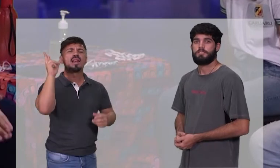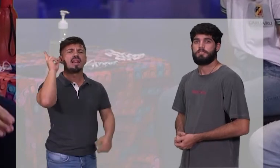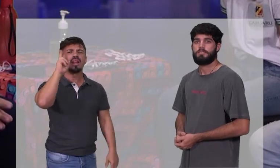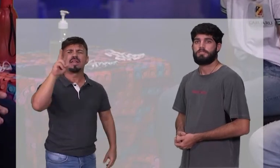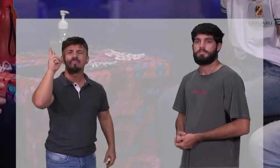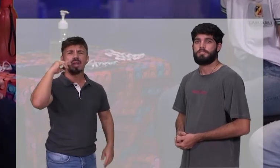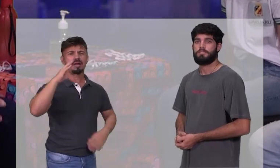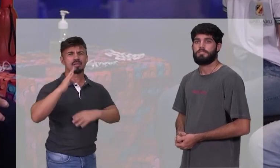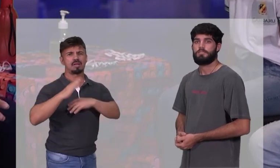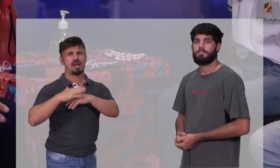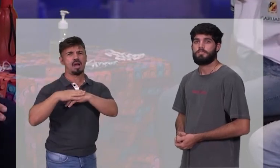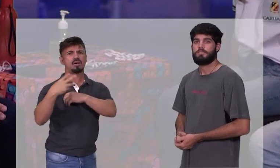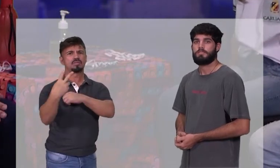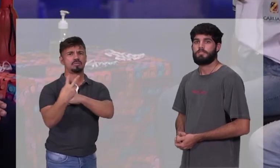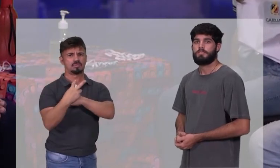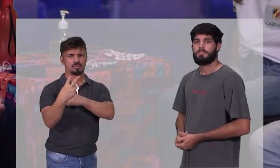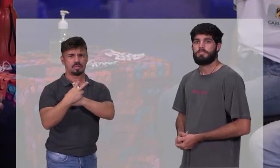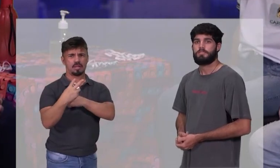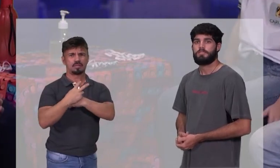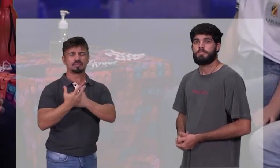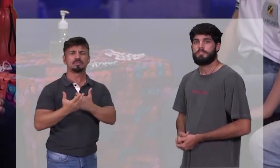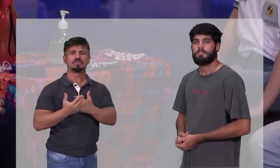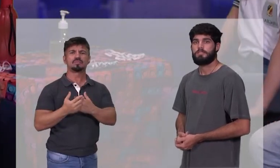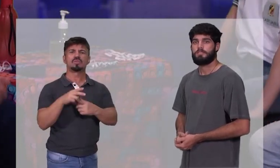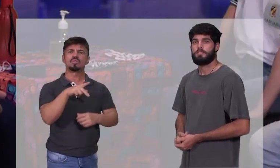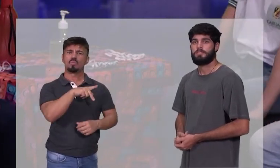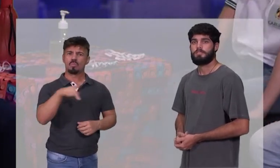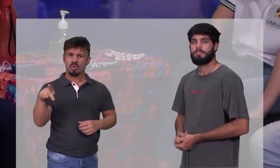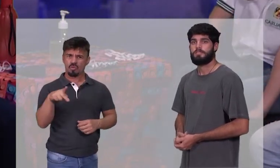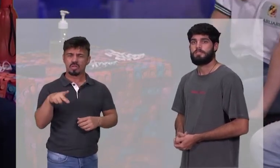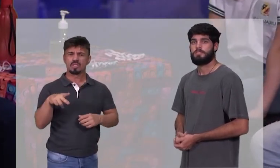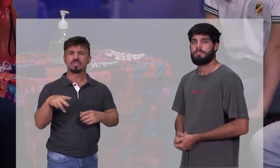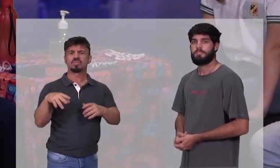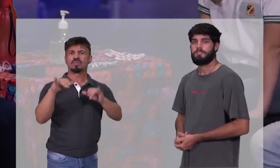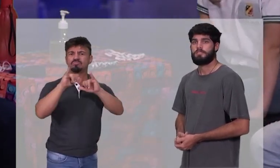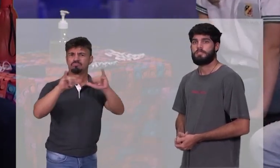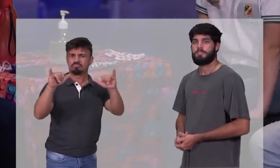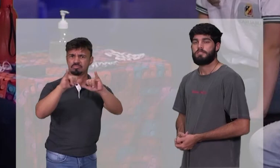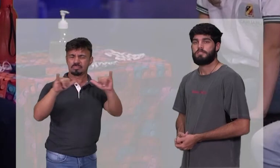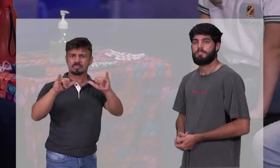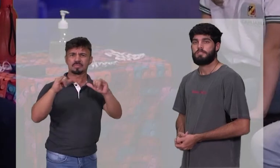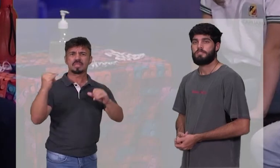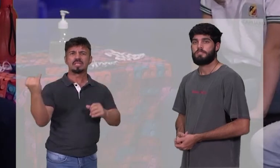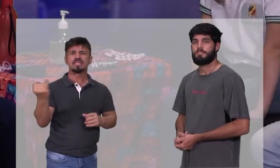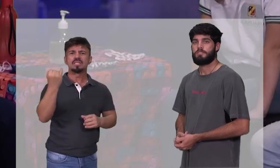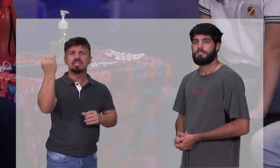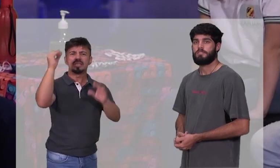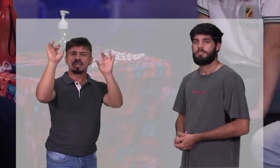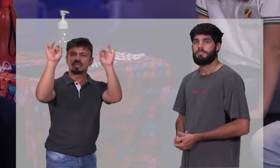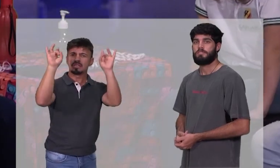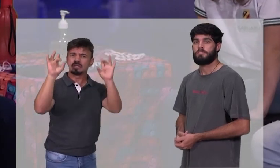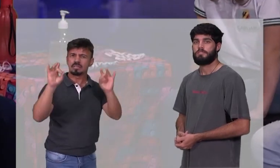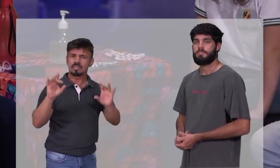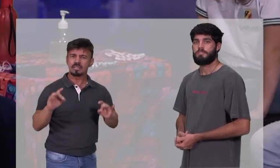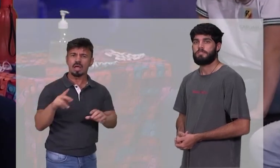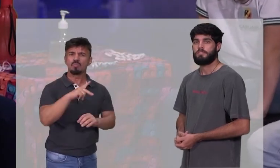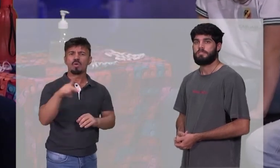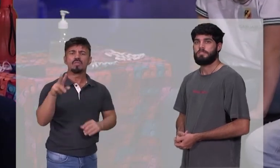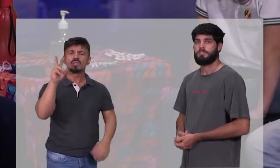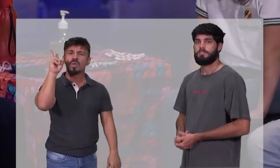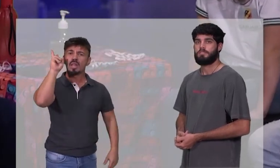lembrar muito sobre esse autocuidado. Como professor, eu quero deixar até uma mensagem bem especial para os professores,